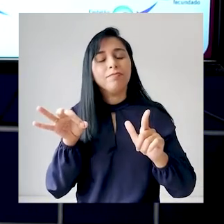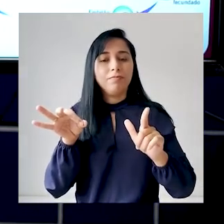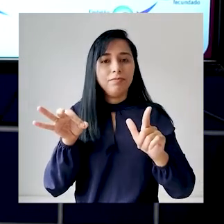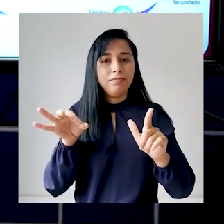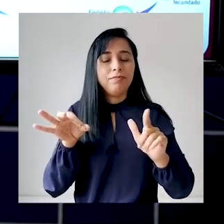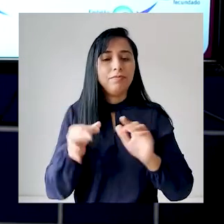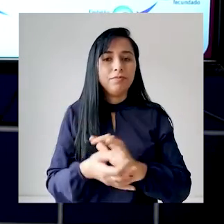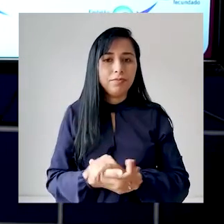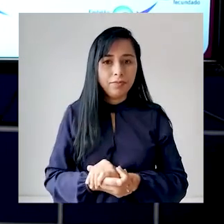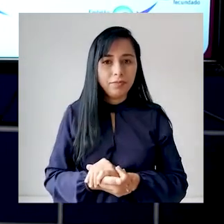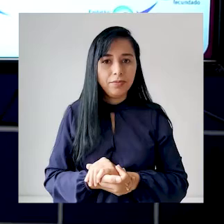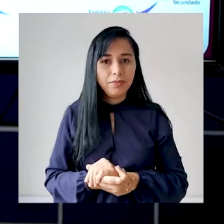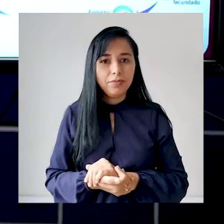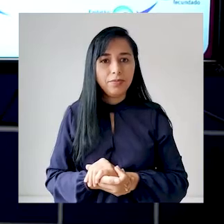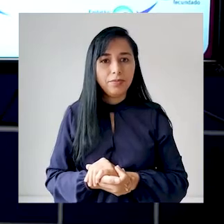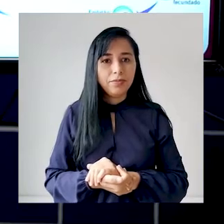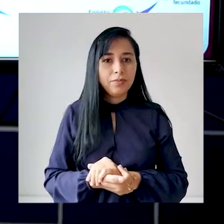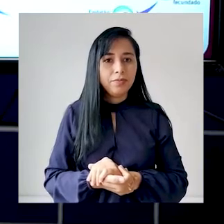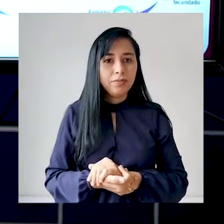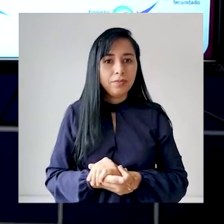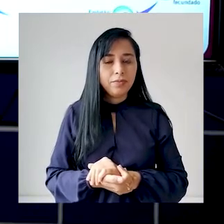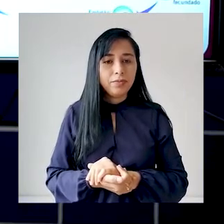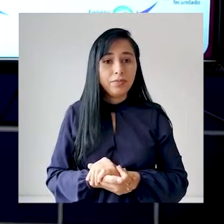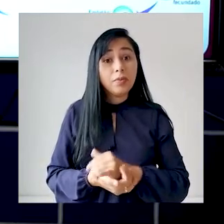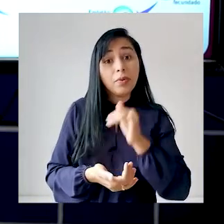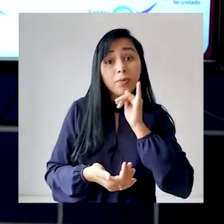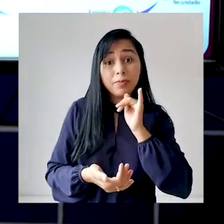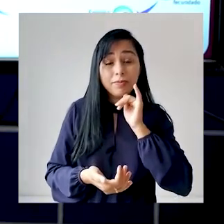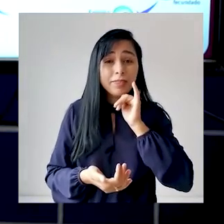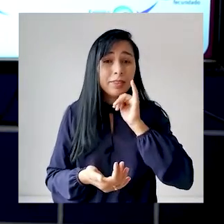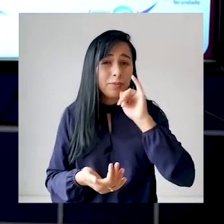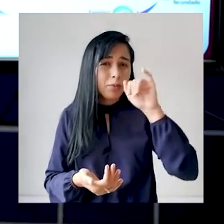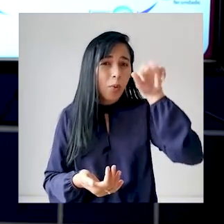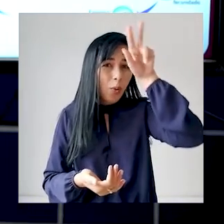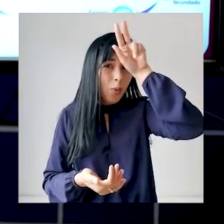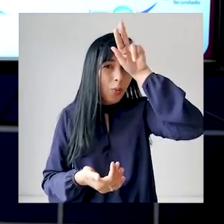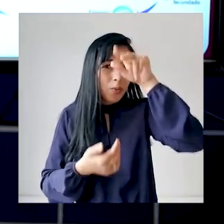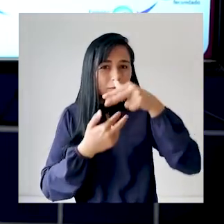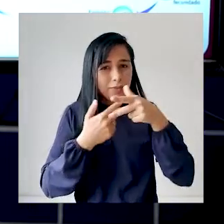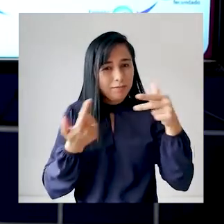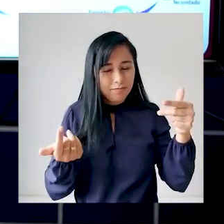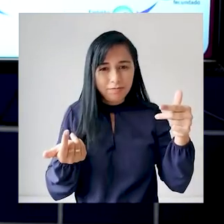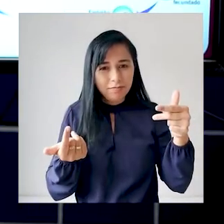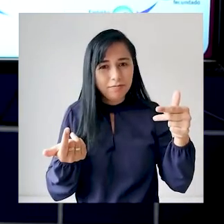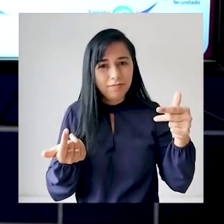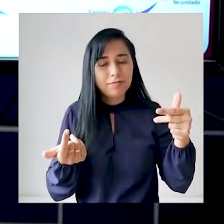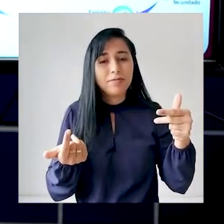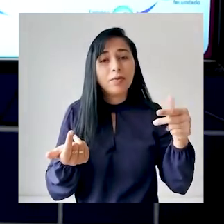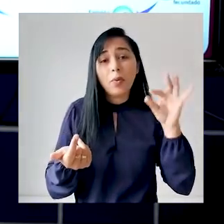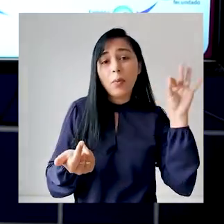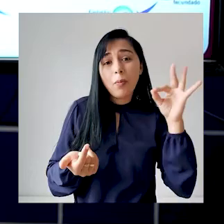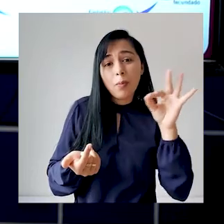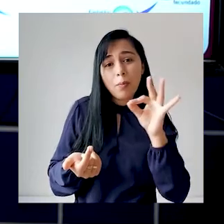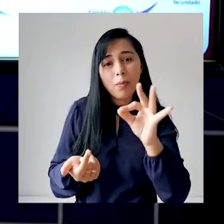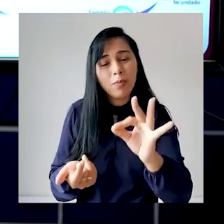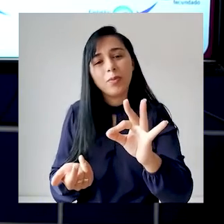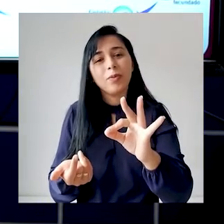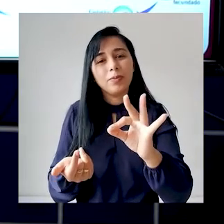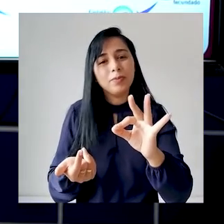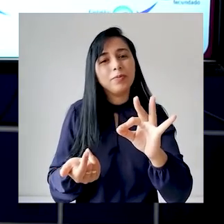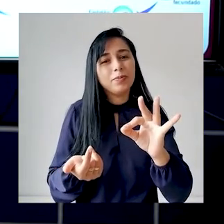masculino com o órgão sexual feminino. A exemplo de alguns insetos, como joaninhas,